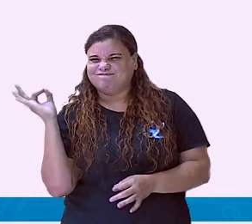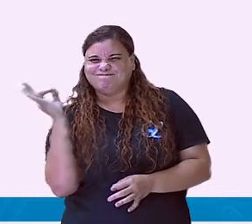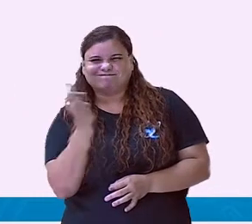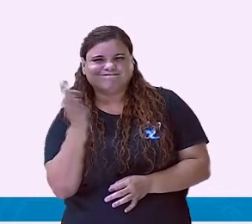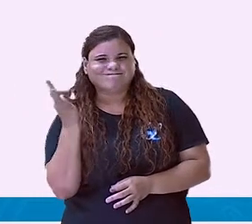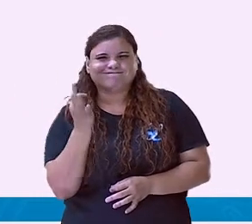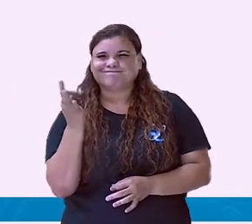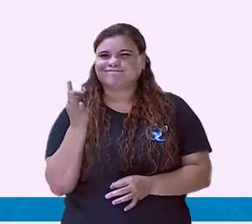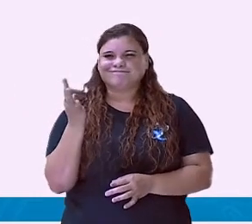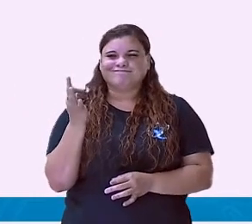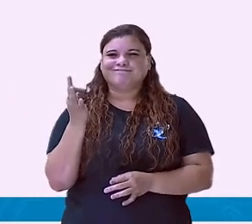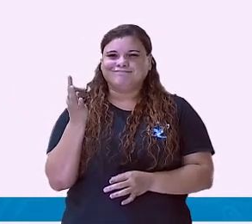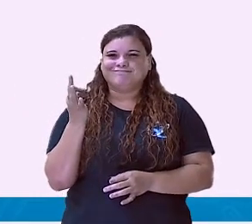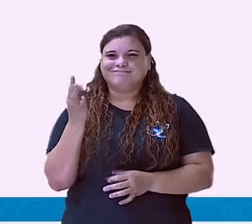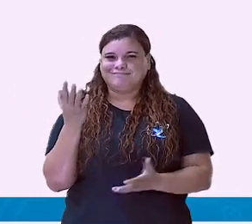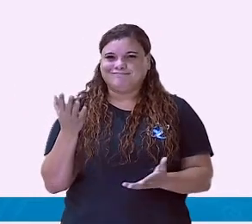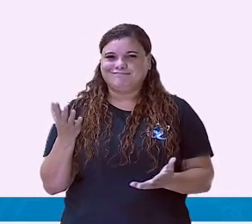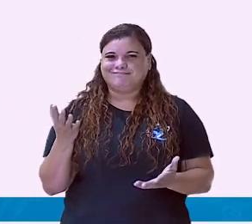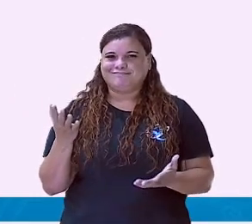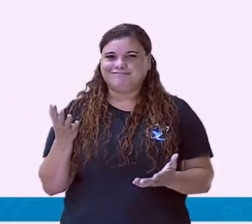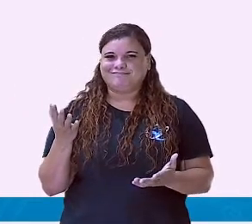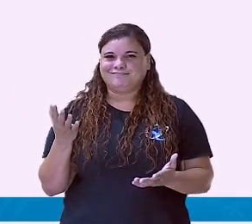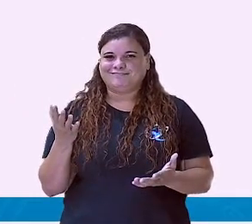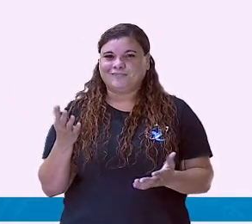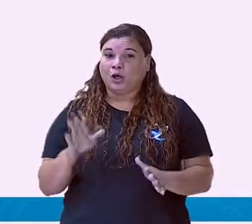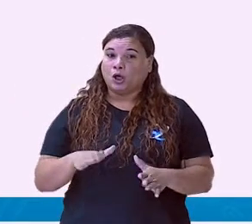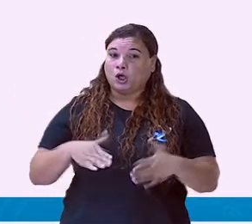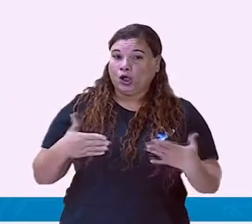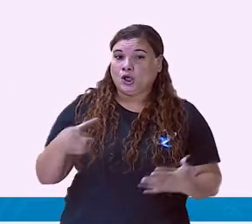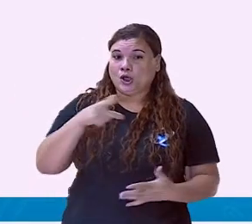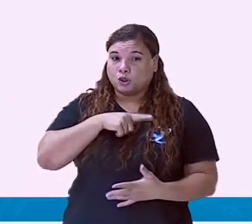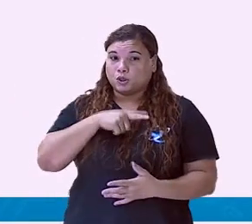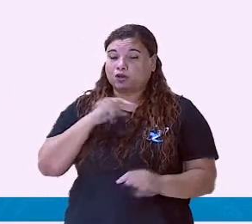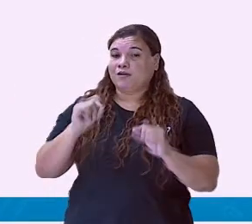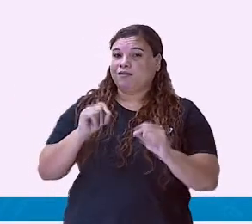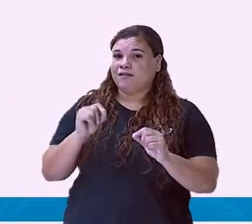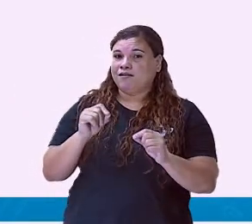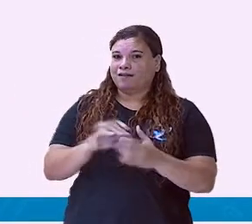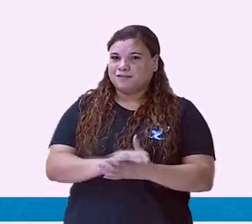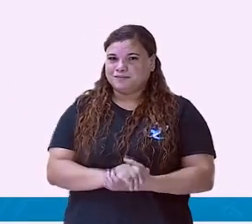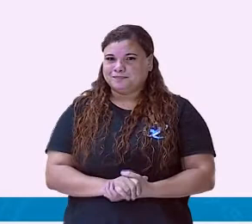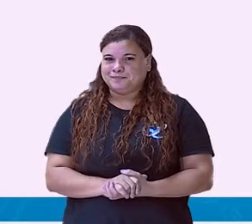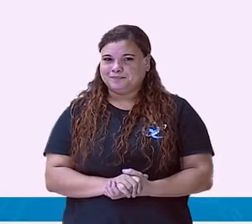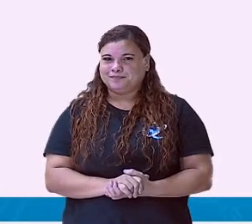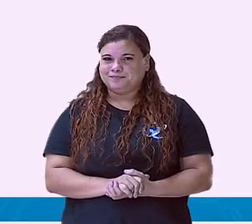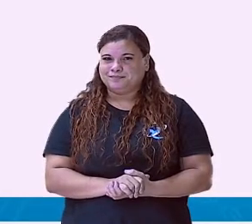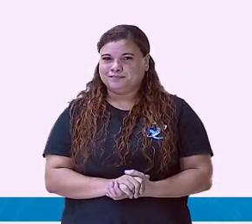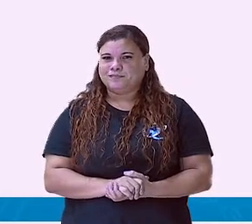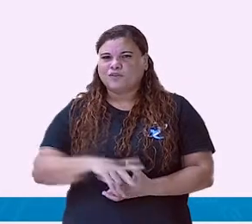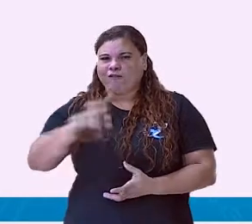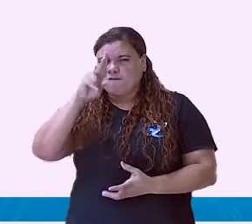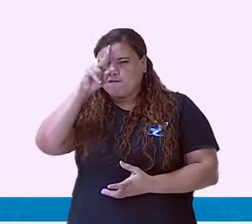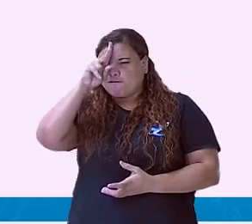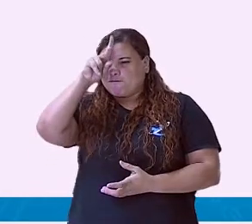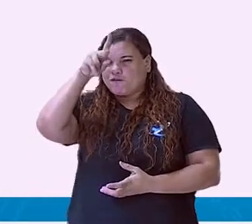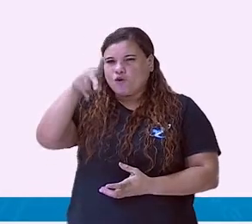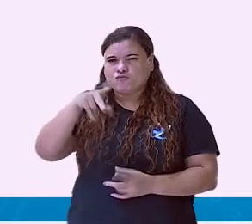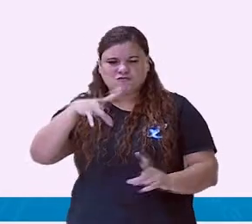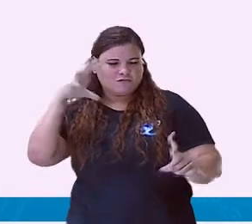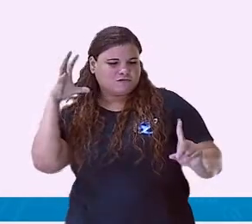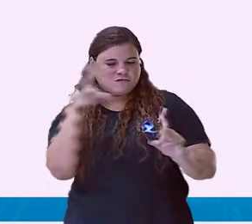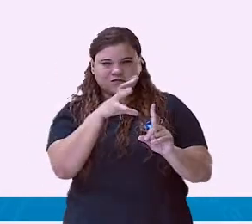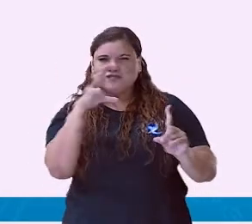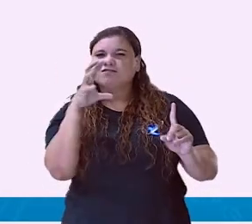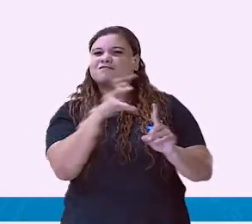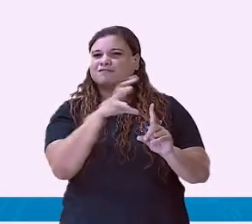fantástico, tá? Por isso, e uma qualidade de vida excelente. A Alemanha desejava